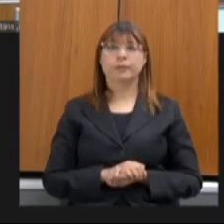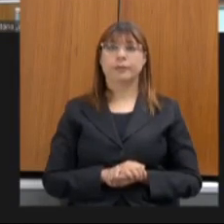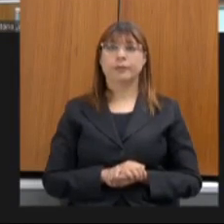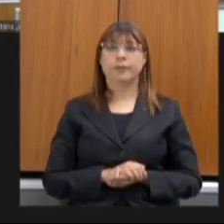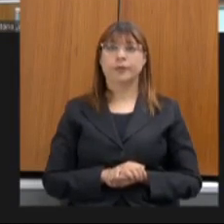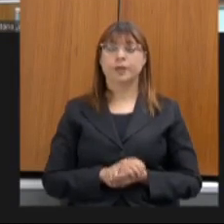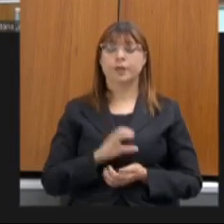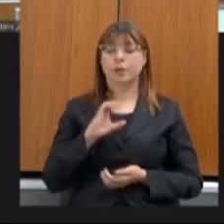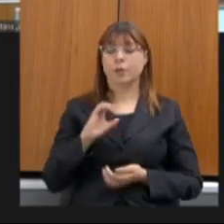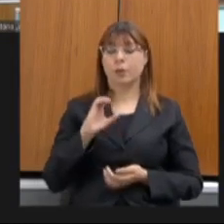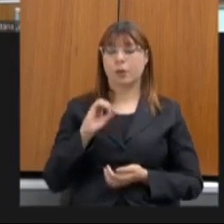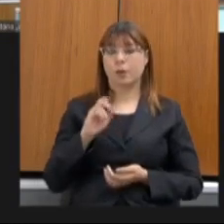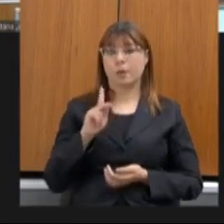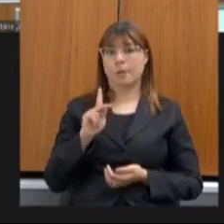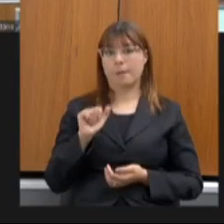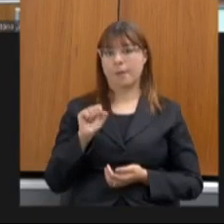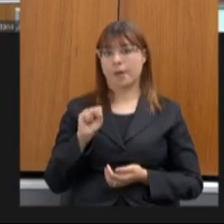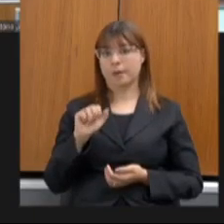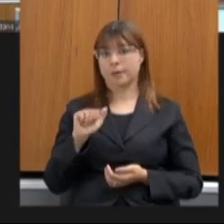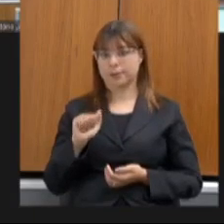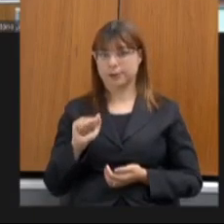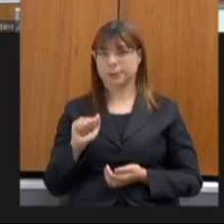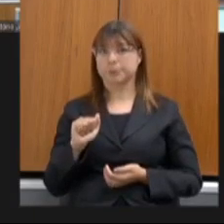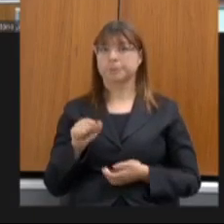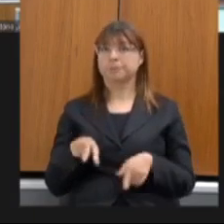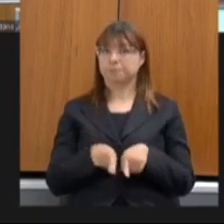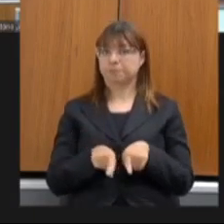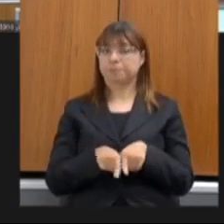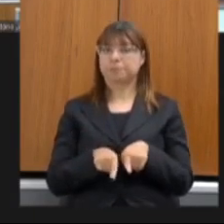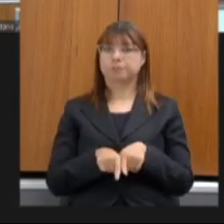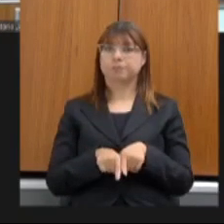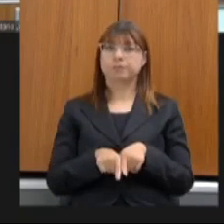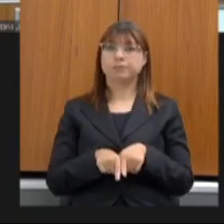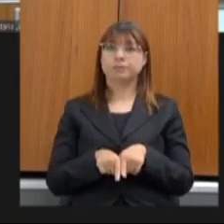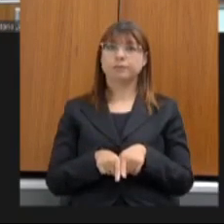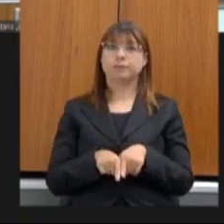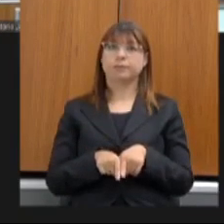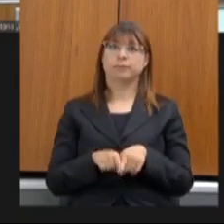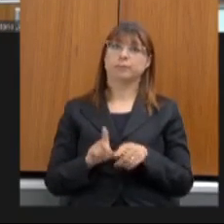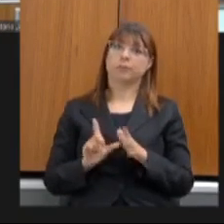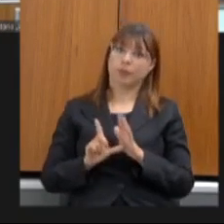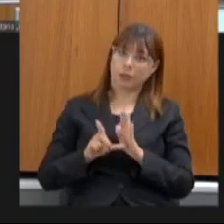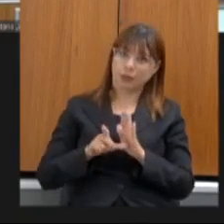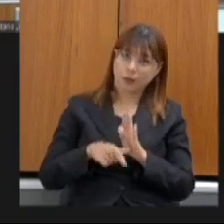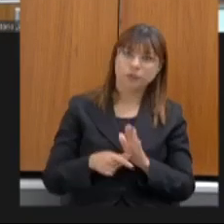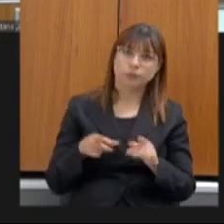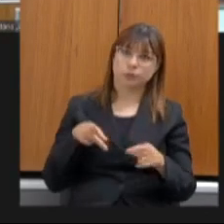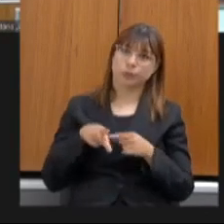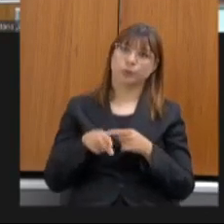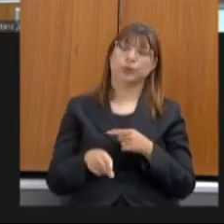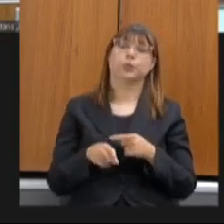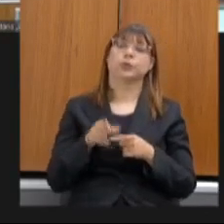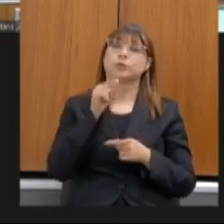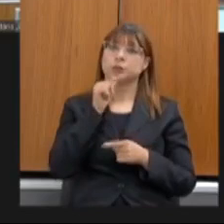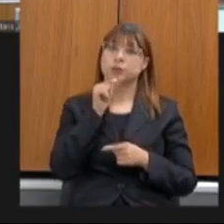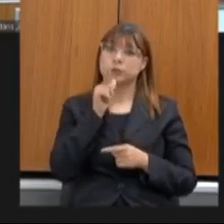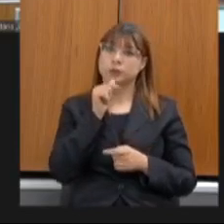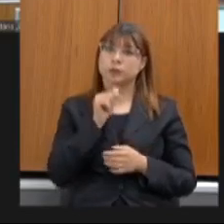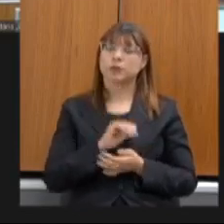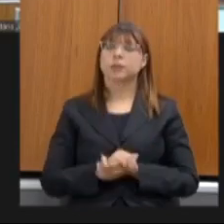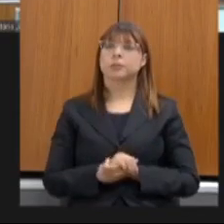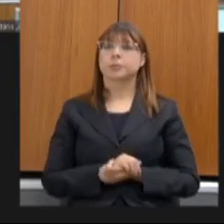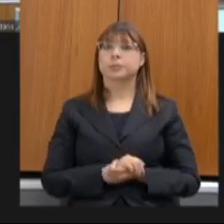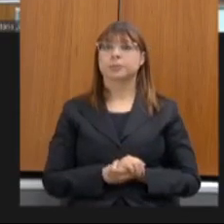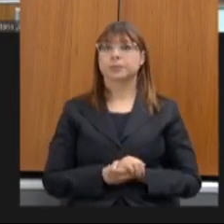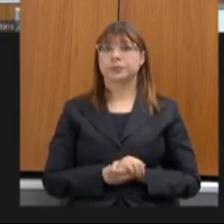é sobre a COPASA nós temos também a prorrogação né na suspensão do corte